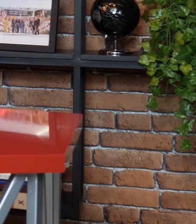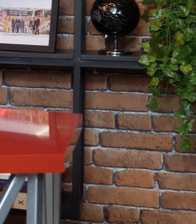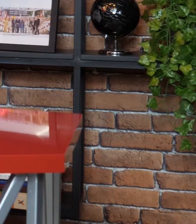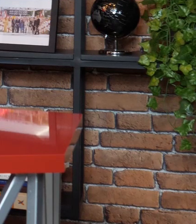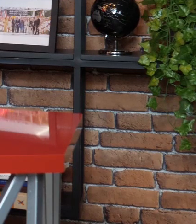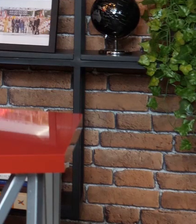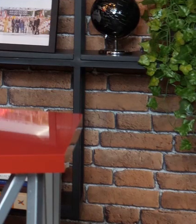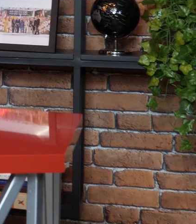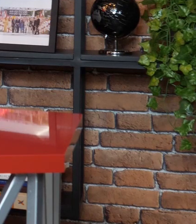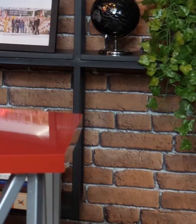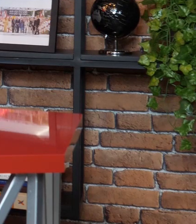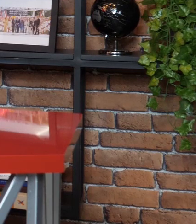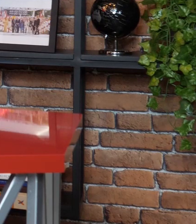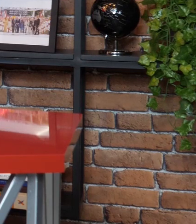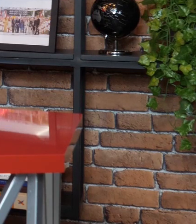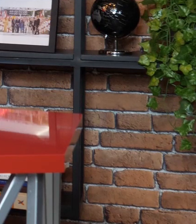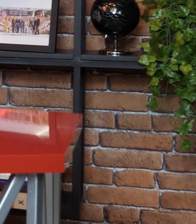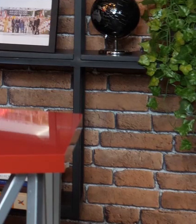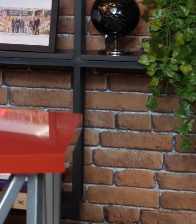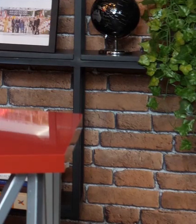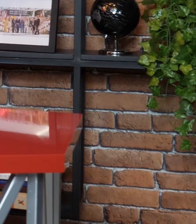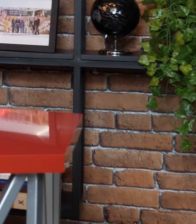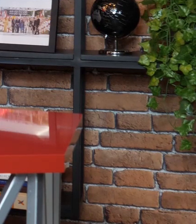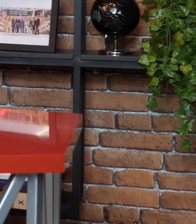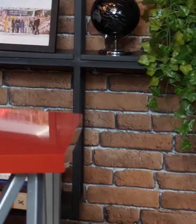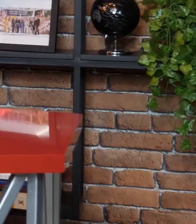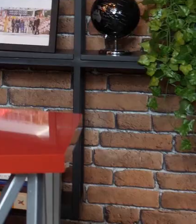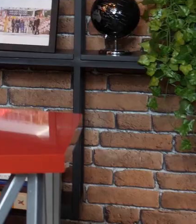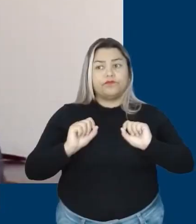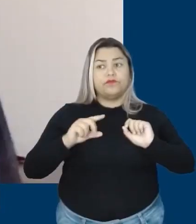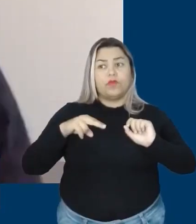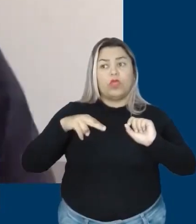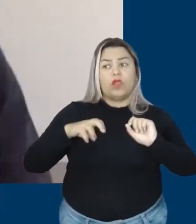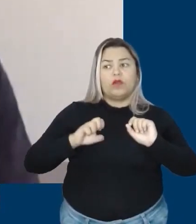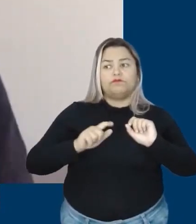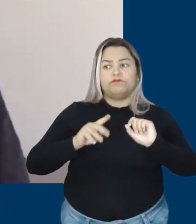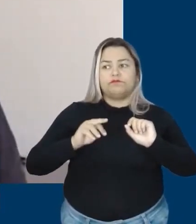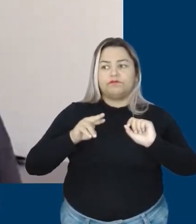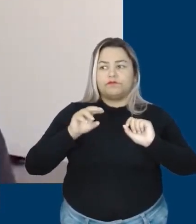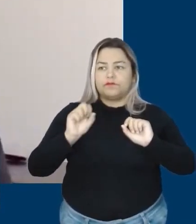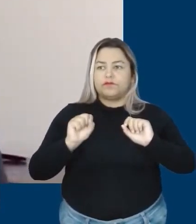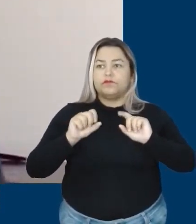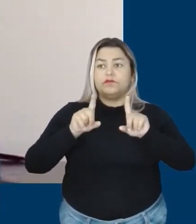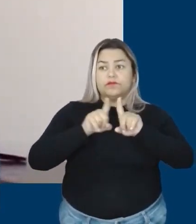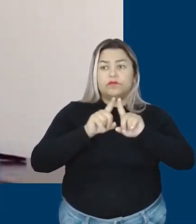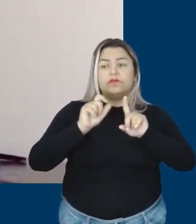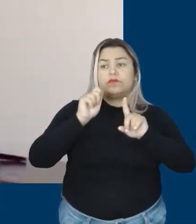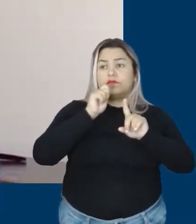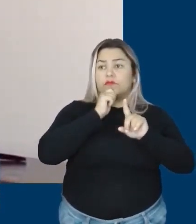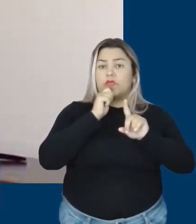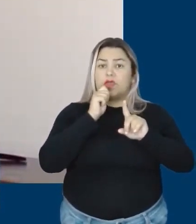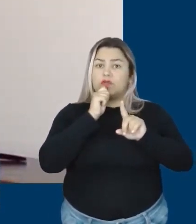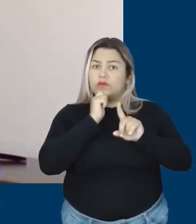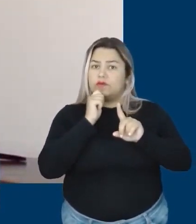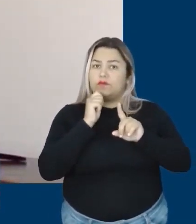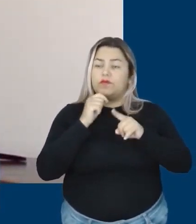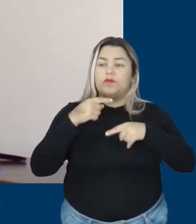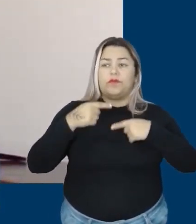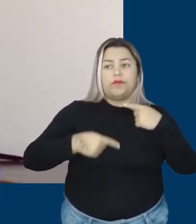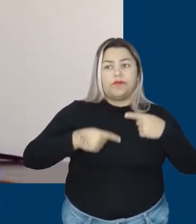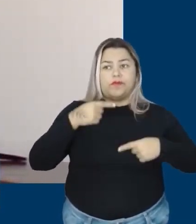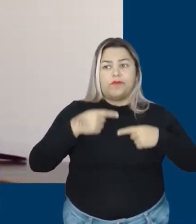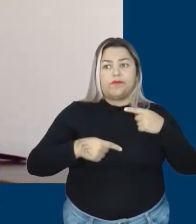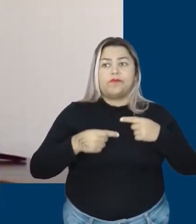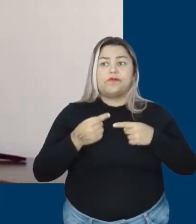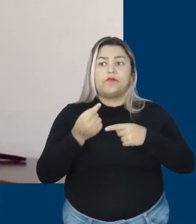cair muito mais para que haja impactos significativos na economia. Isso ainda é uma política monetária